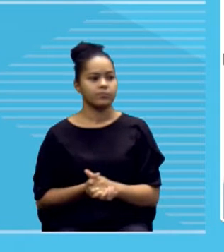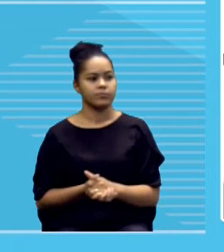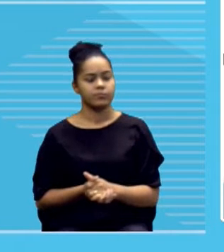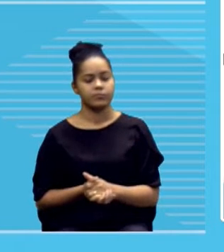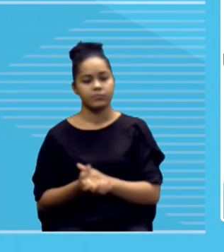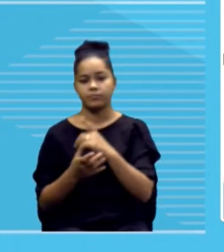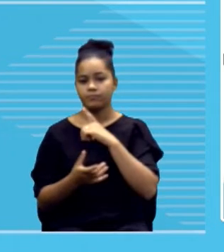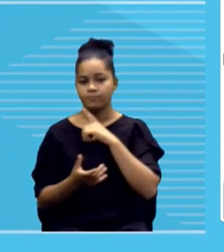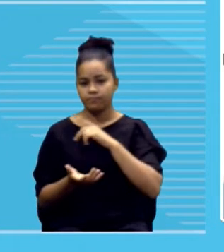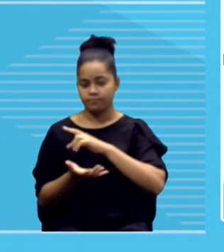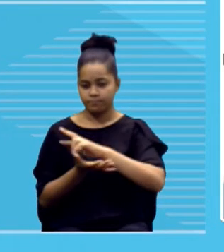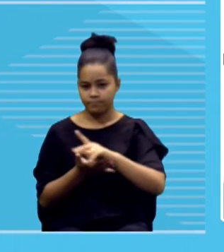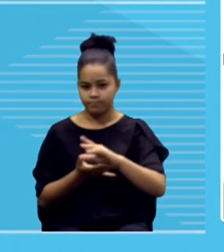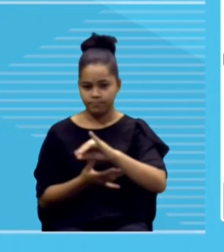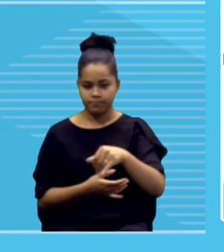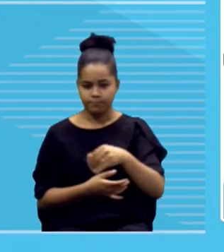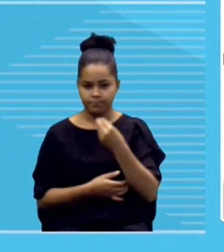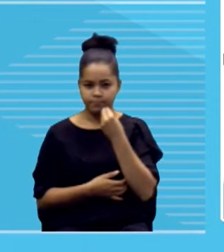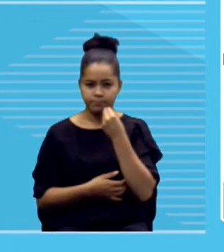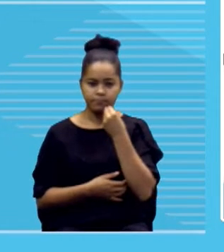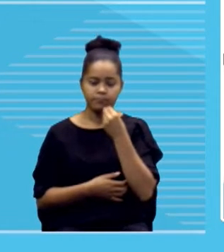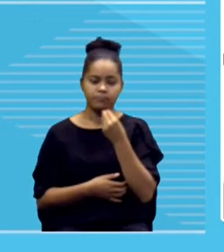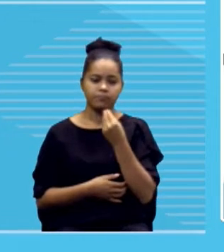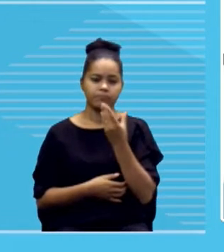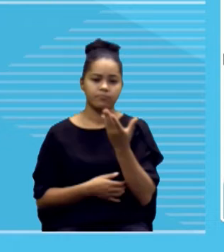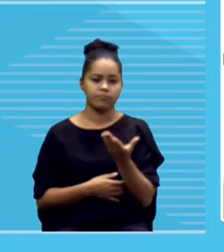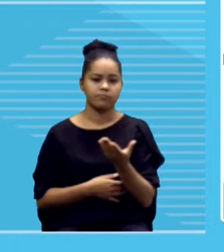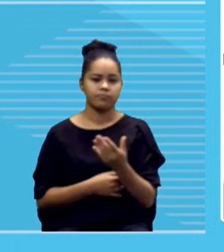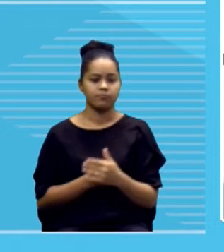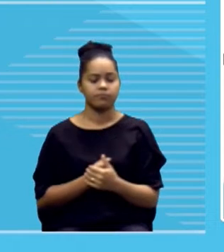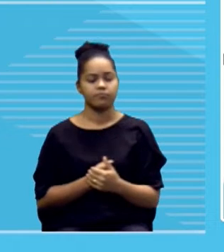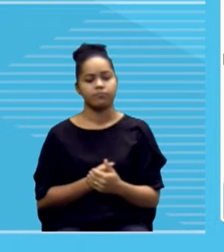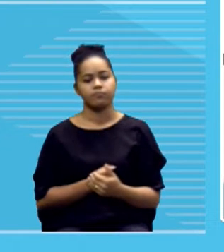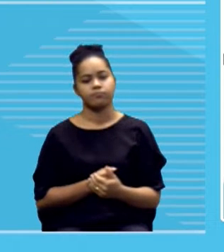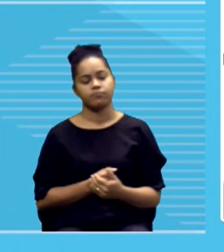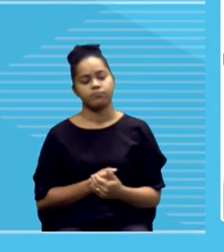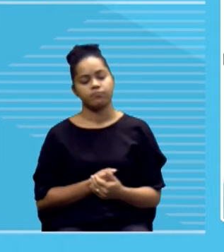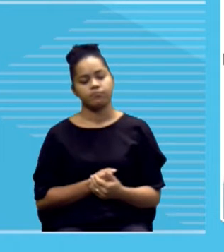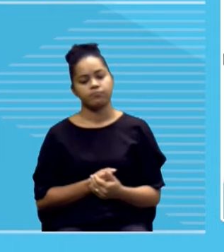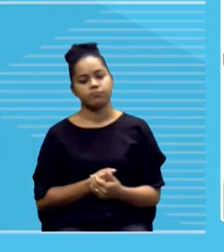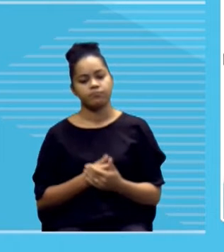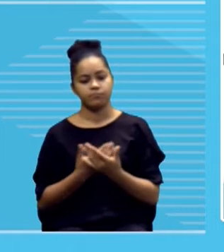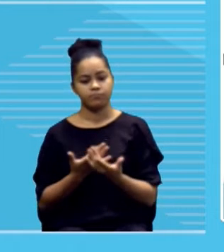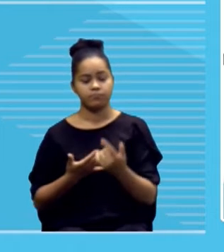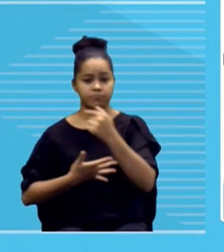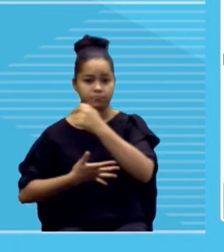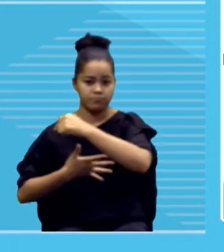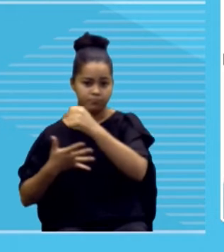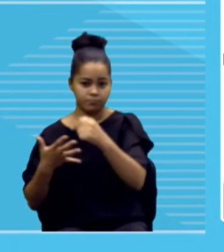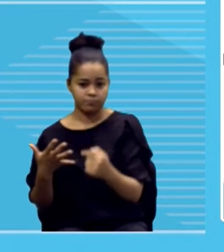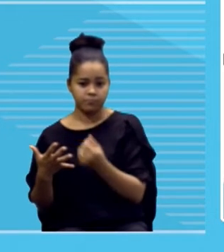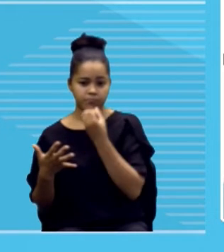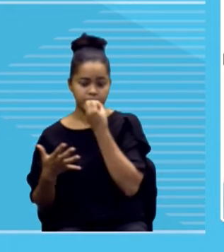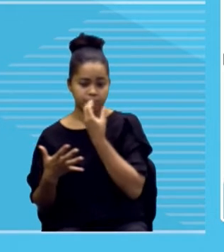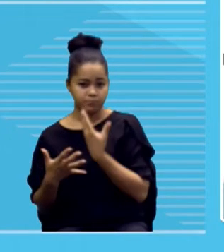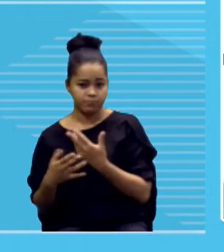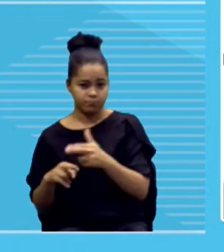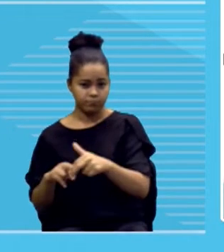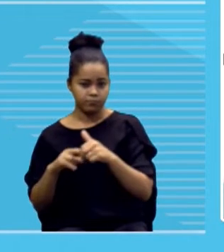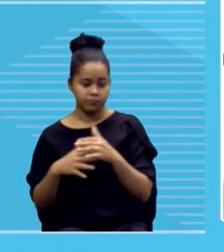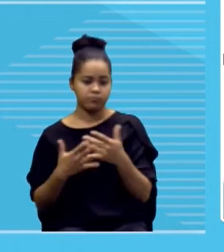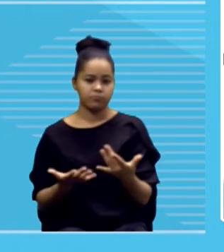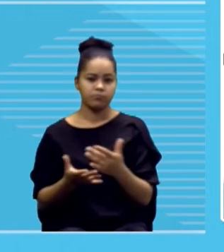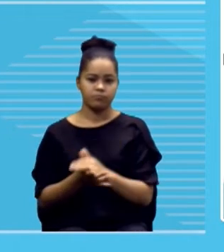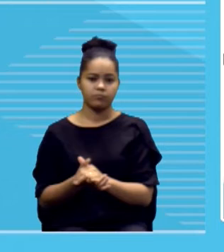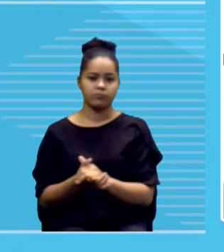muitas vantagens e desvantagens. Produz mais vantagens que desvantagens. Dentre as vantagens, podemos destacar: não emite